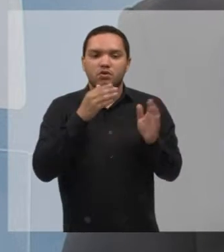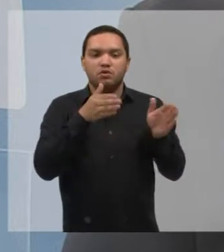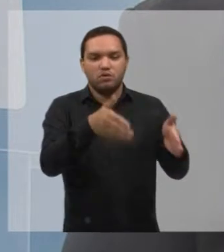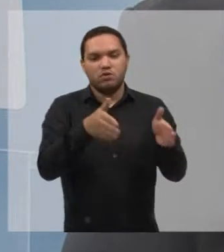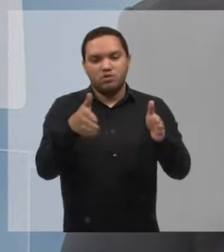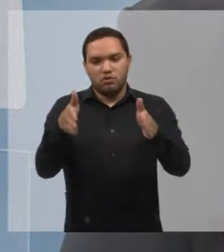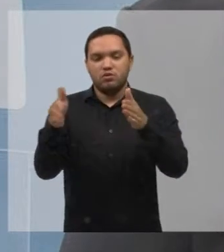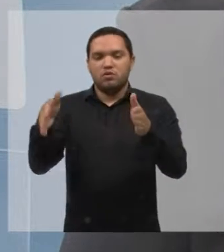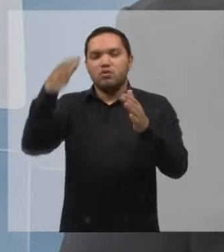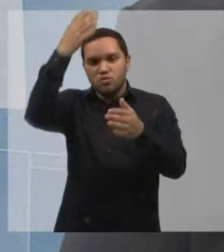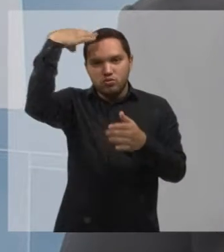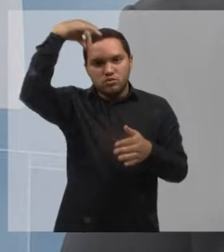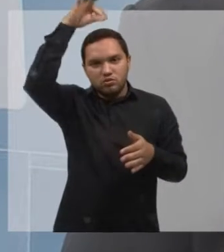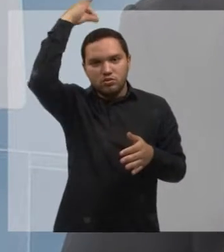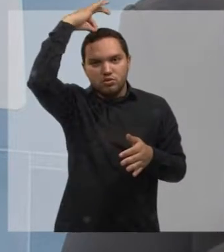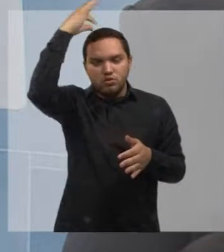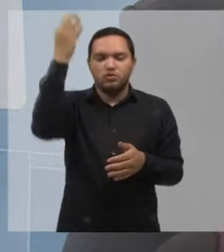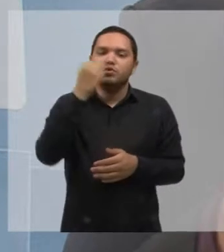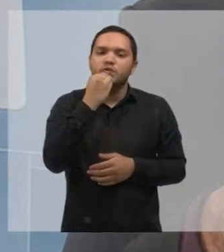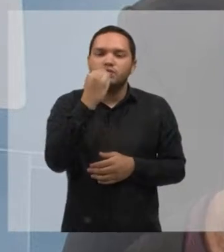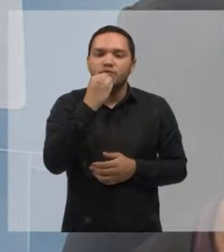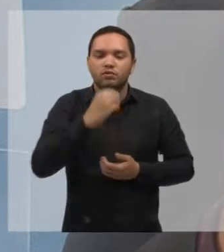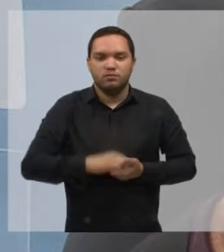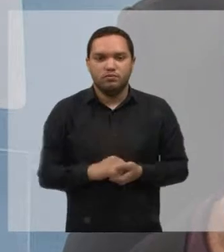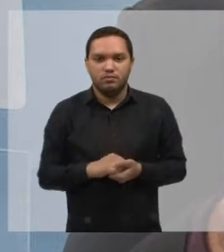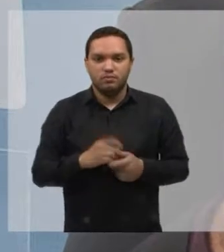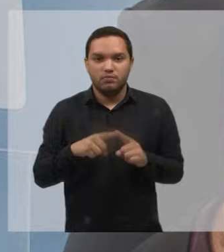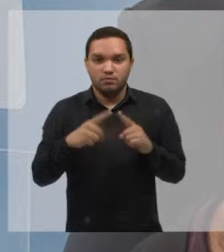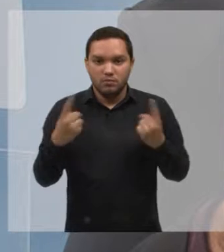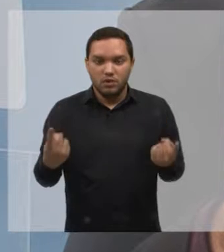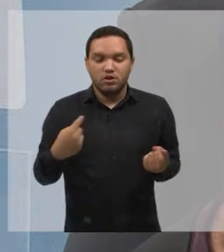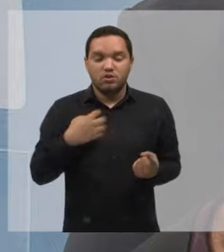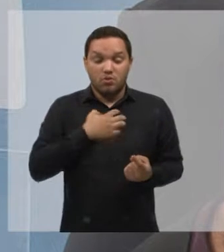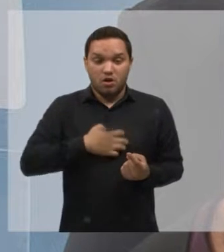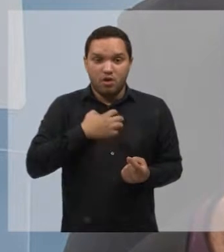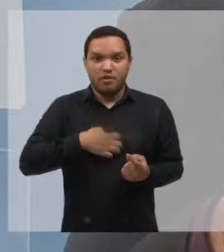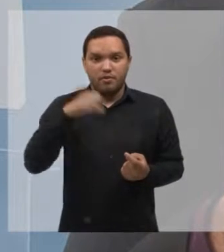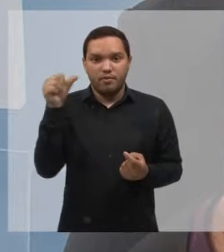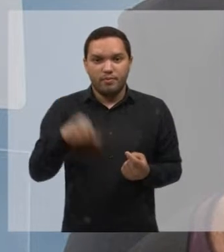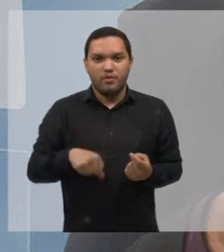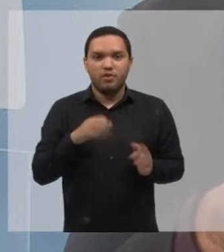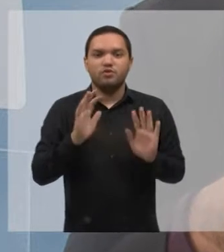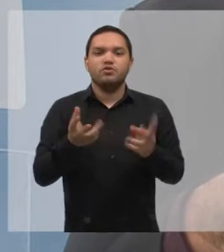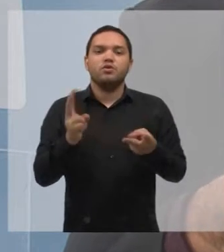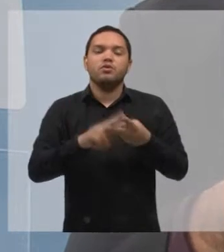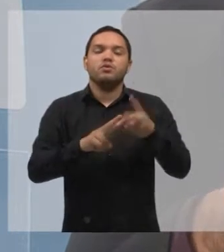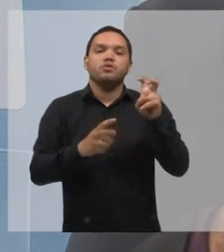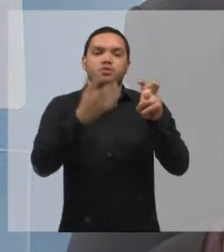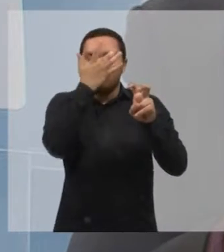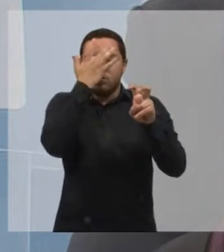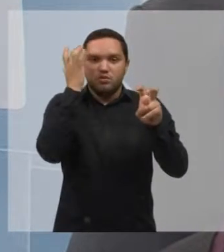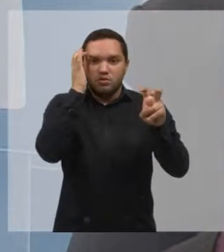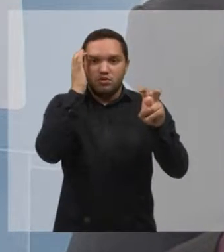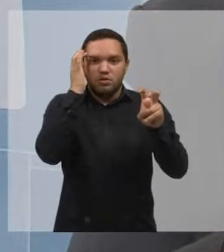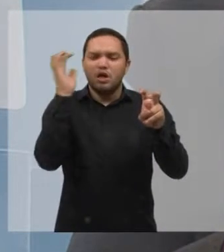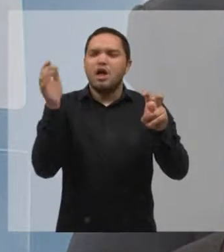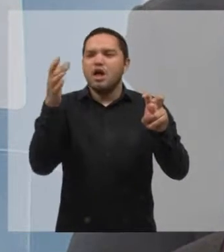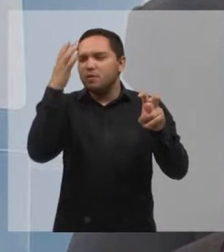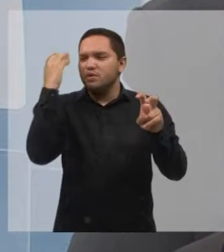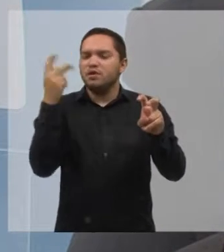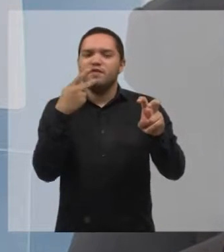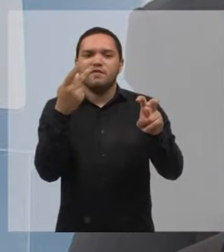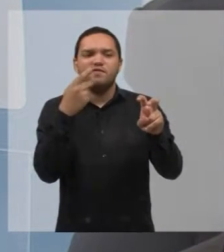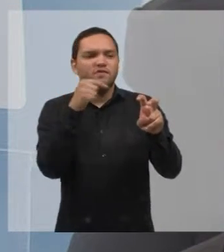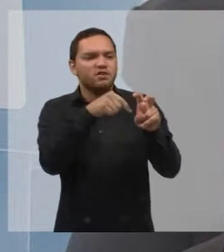400 pessoas. Agora, o que me revolta é que prenderam 5 pessoas e ainda tem gente dizendo que as prisões